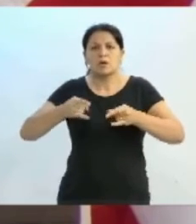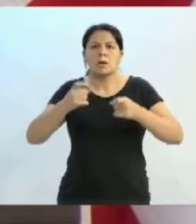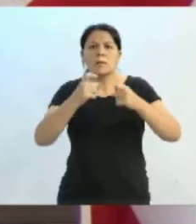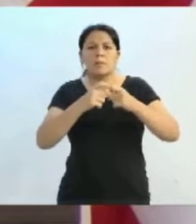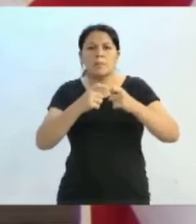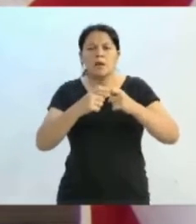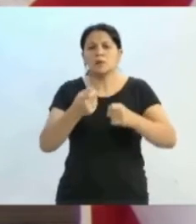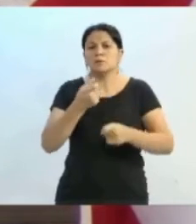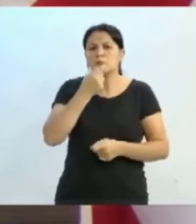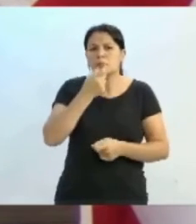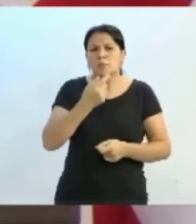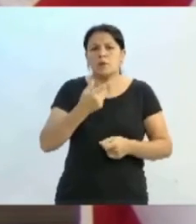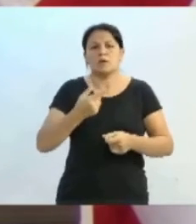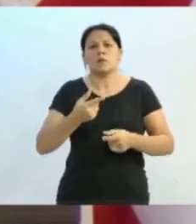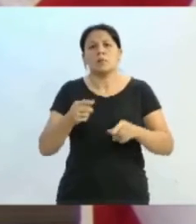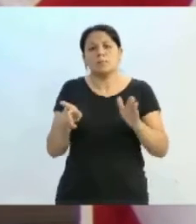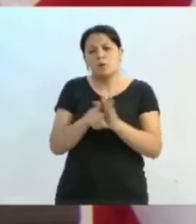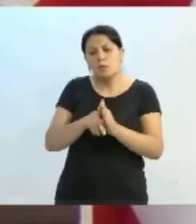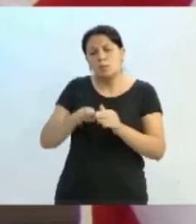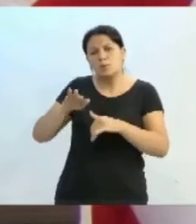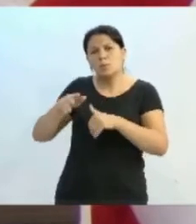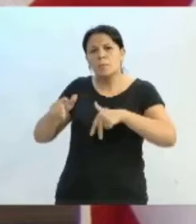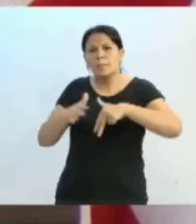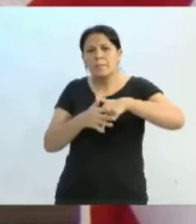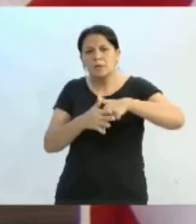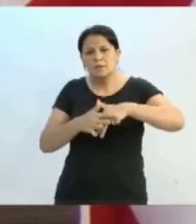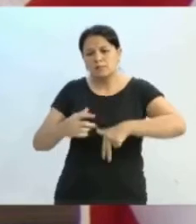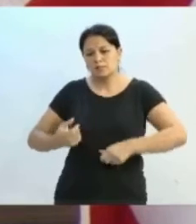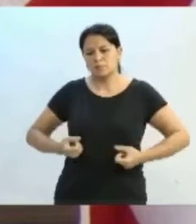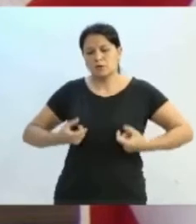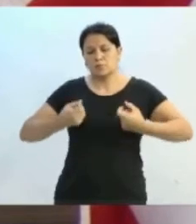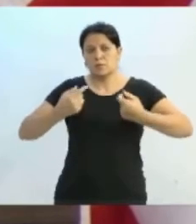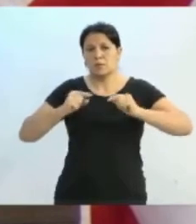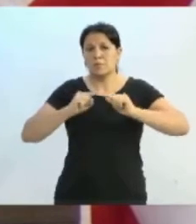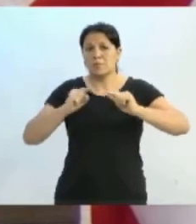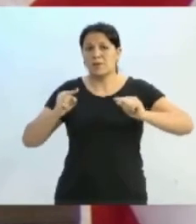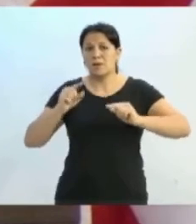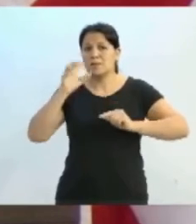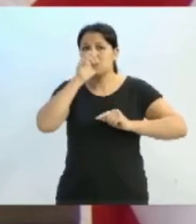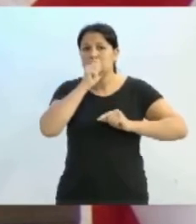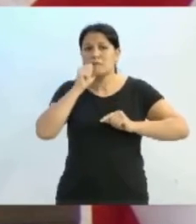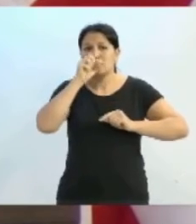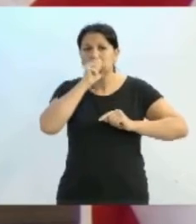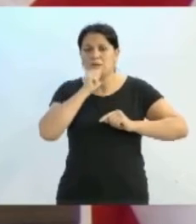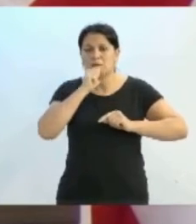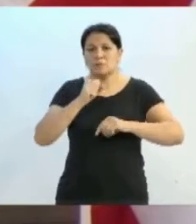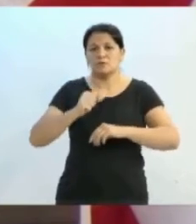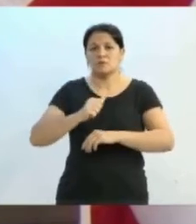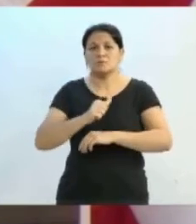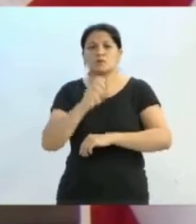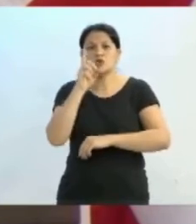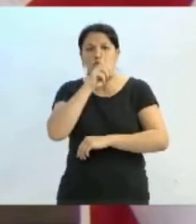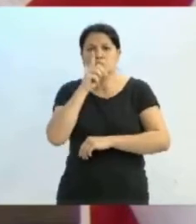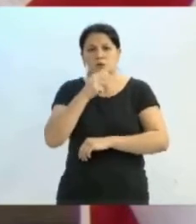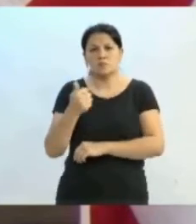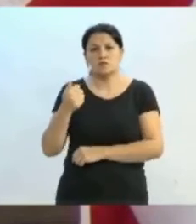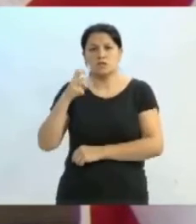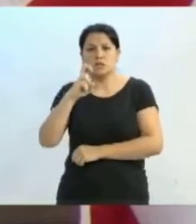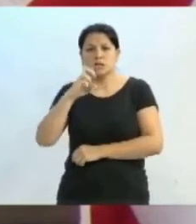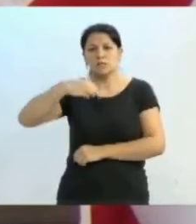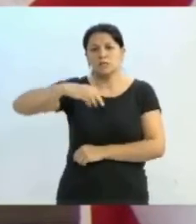ou insumos para os nossos pacientes oncológicos pediátricos porém o fim de semana 15 de março de